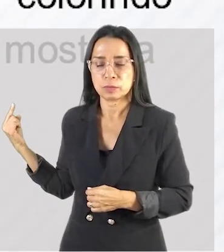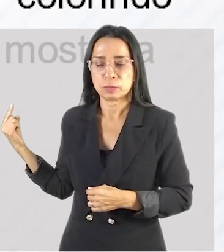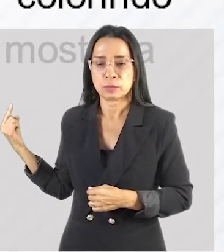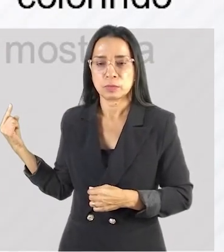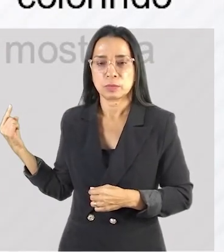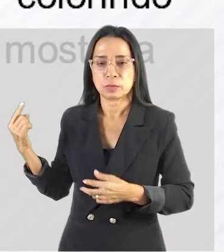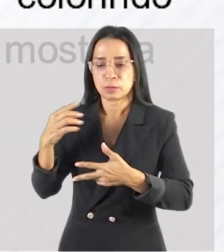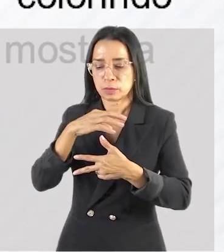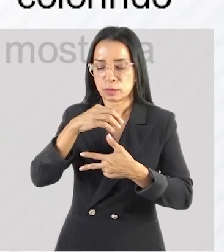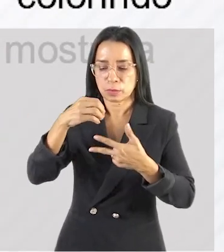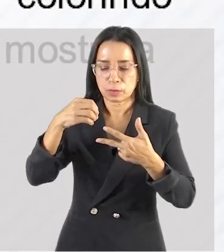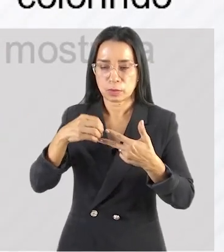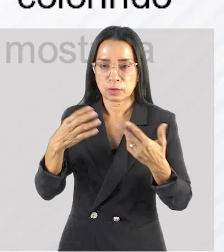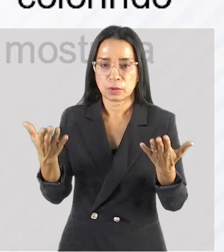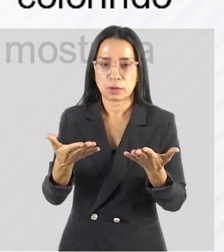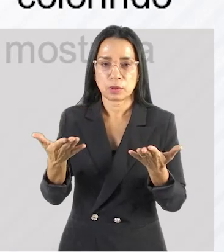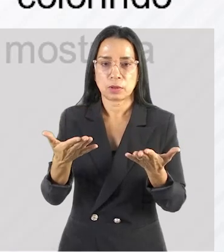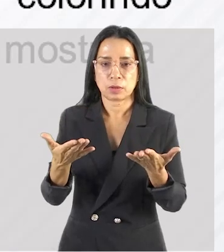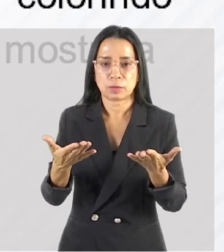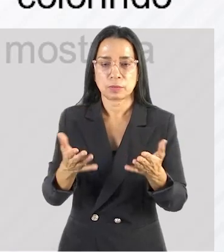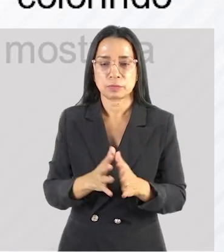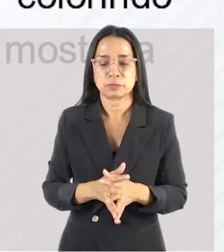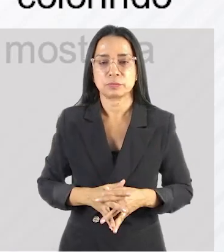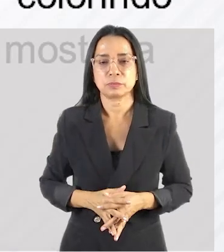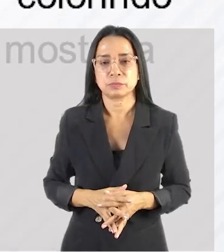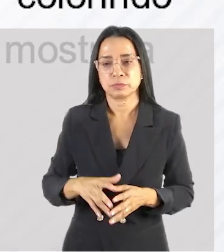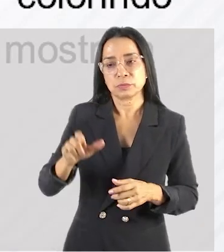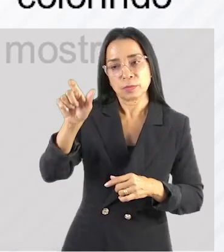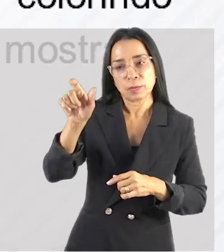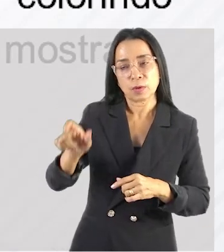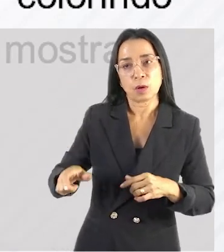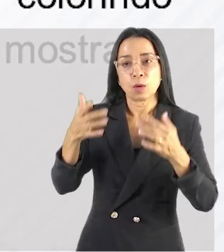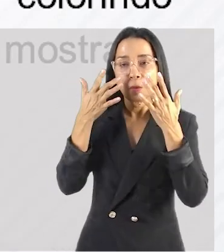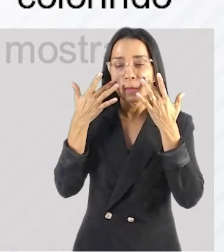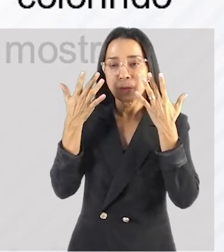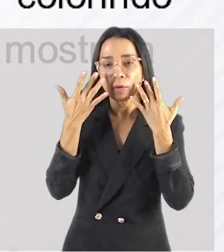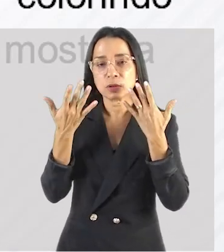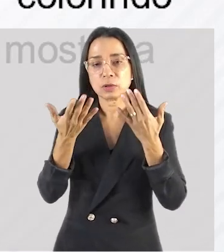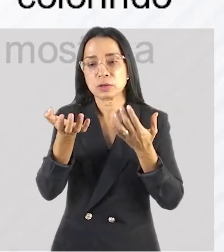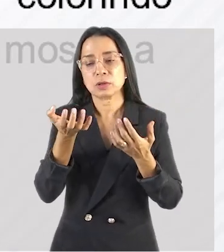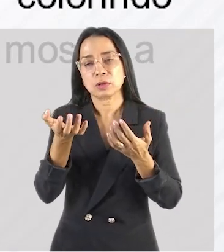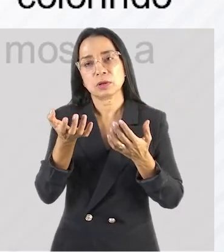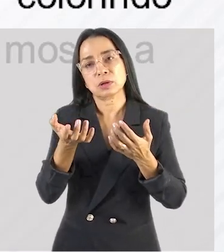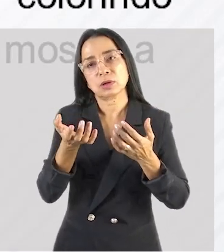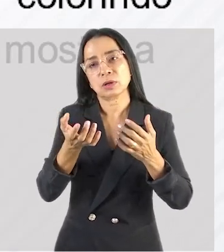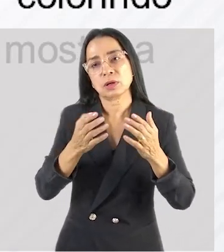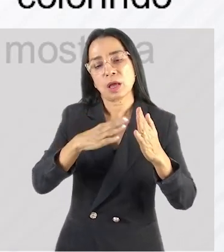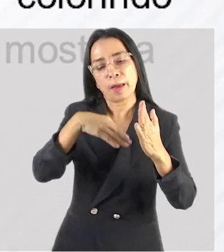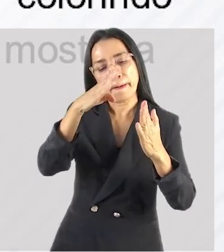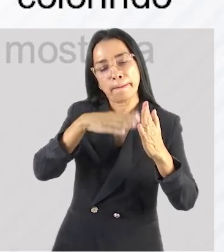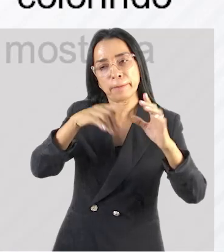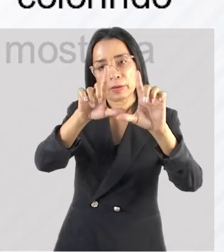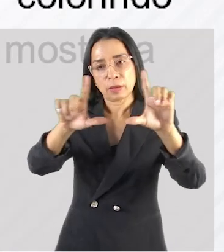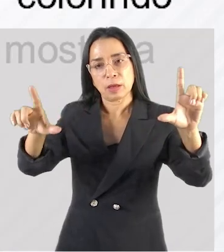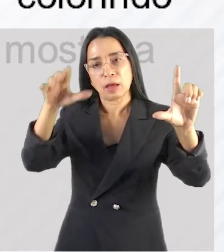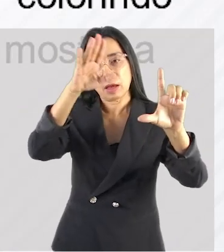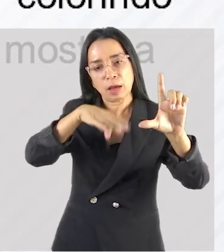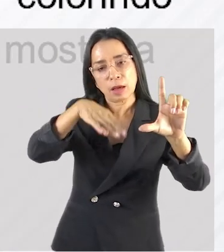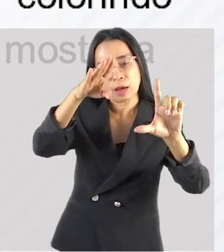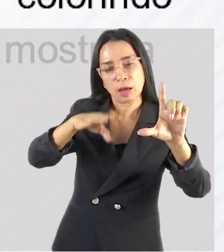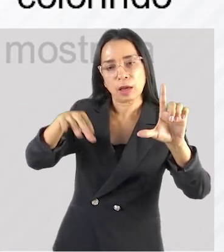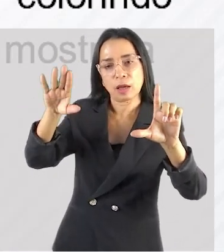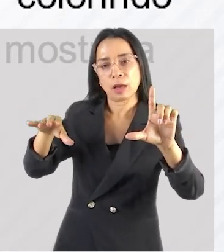Enem. Um artista deseja pintar em um quadro uma figura na forma de um triângulo